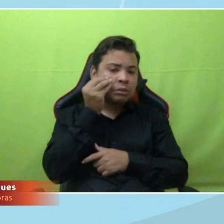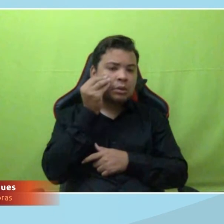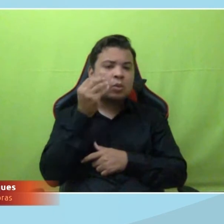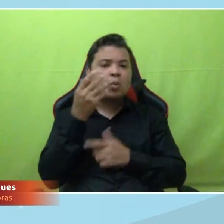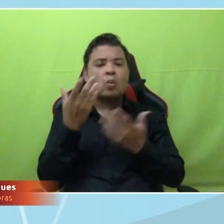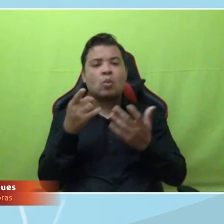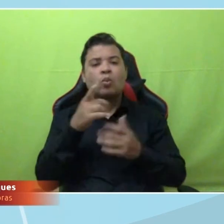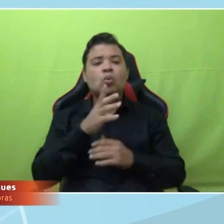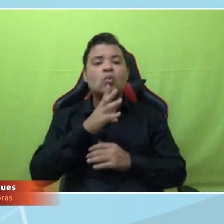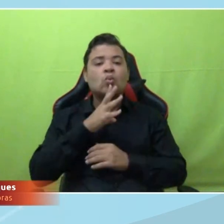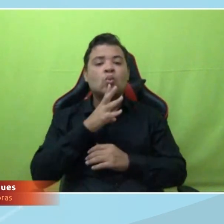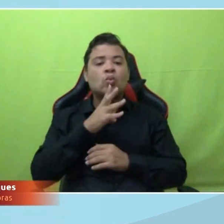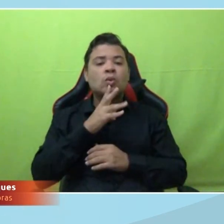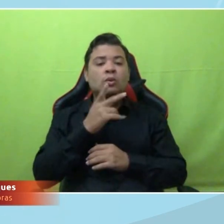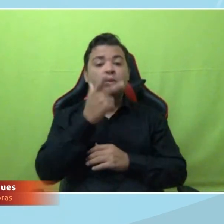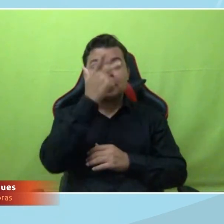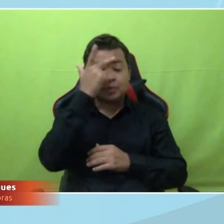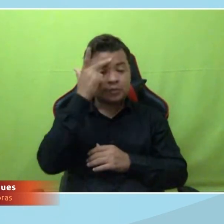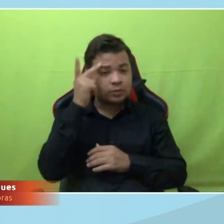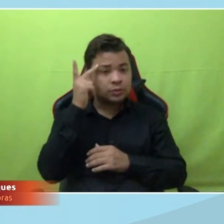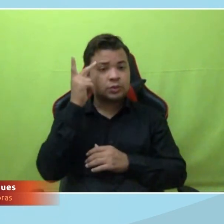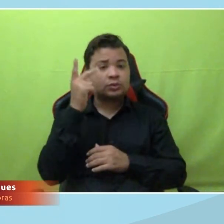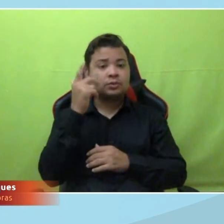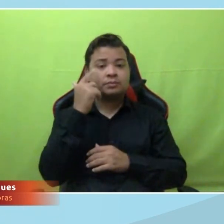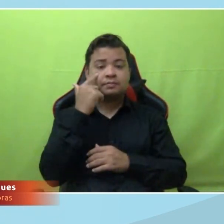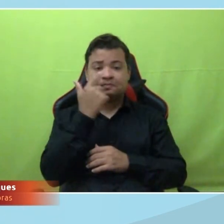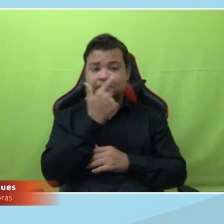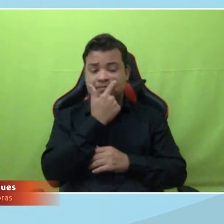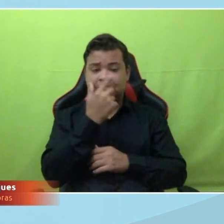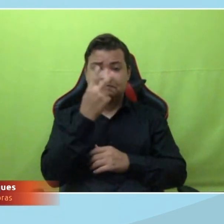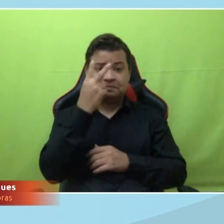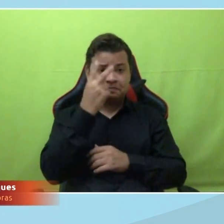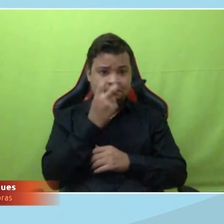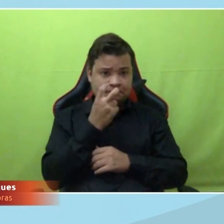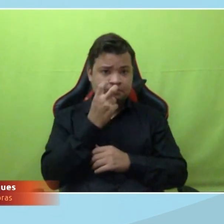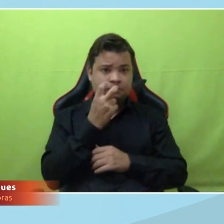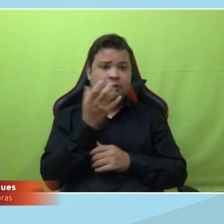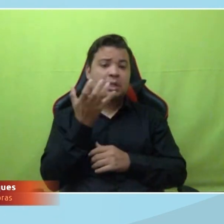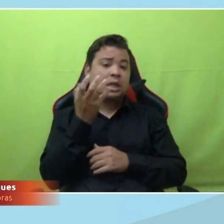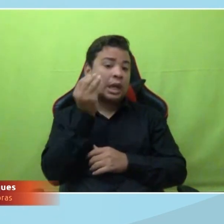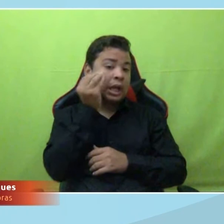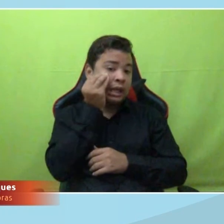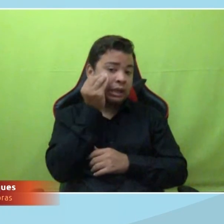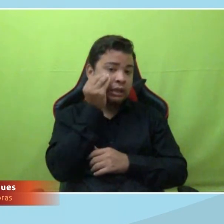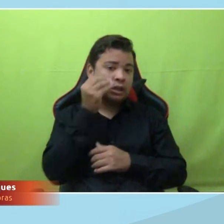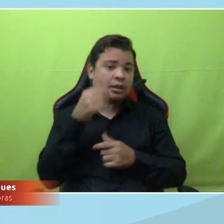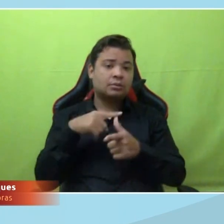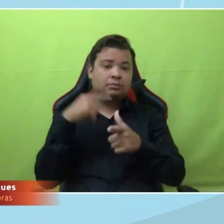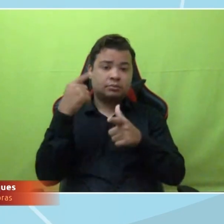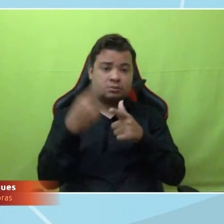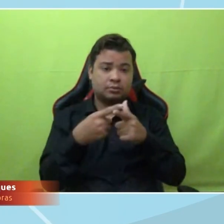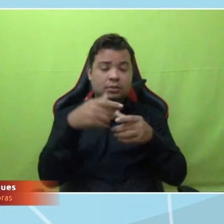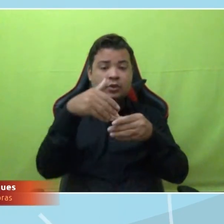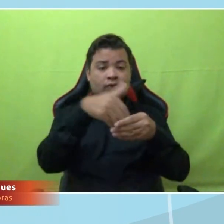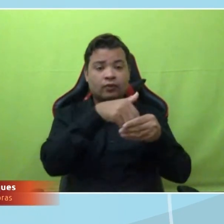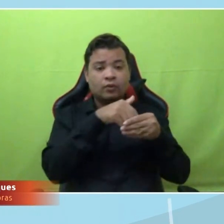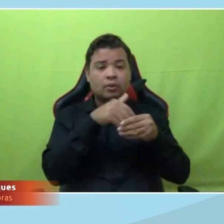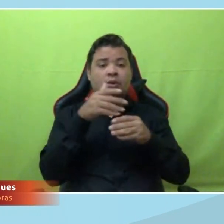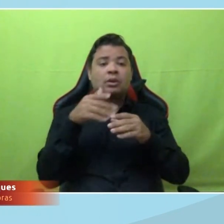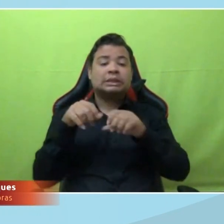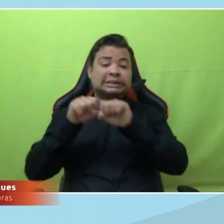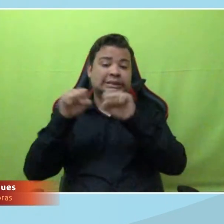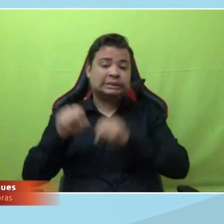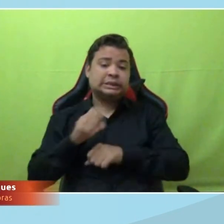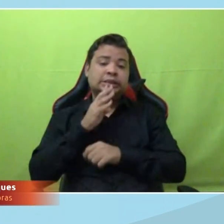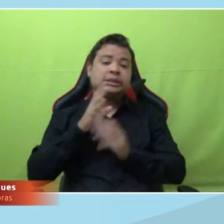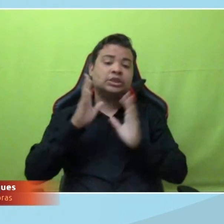conhece pessoas com deficiência visual que queiram fazer esse teste para já chegar na hora do voto conhecendo esse sistema, é só ir